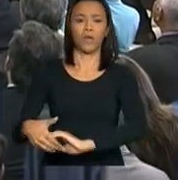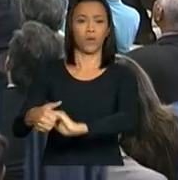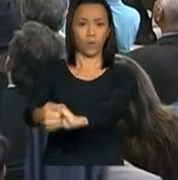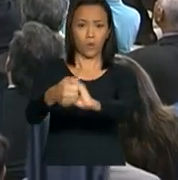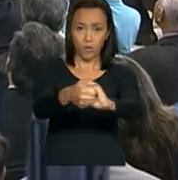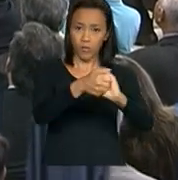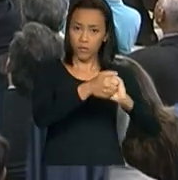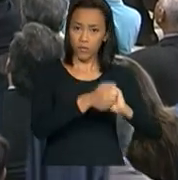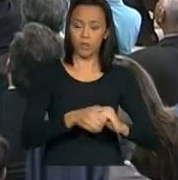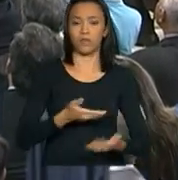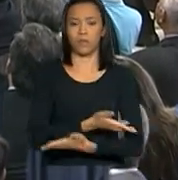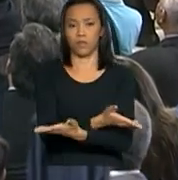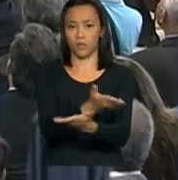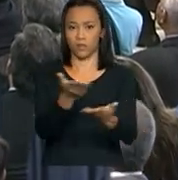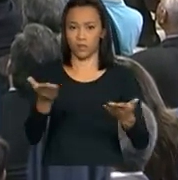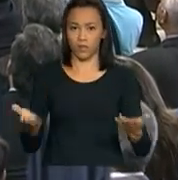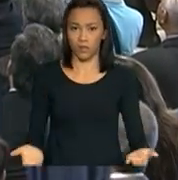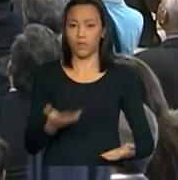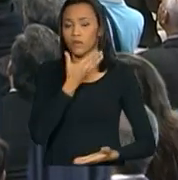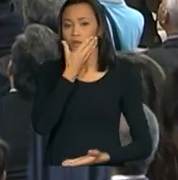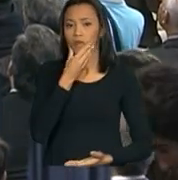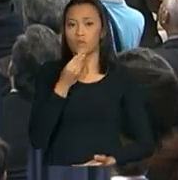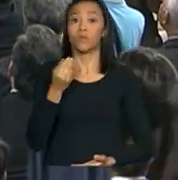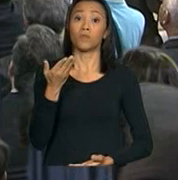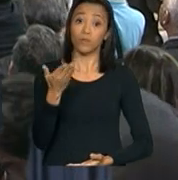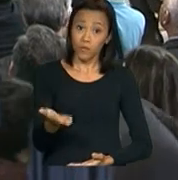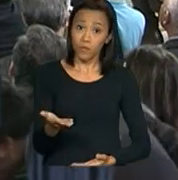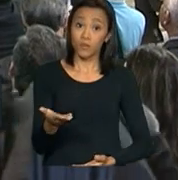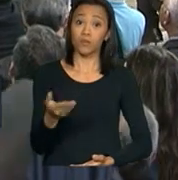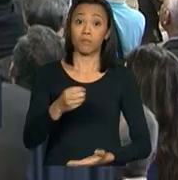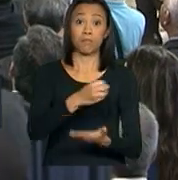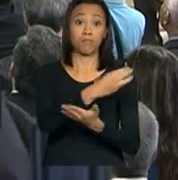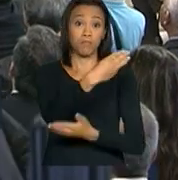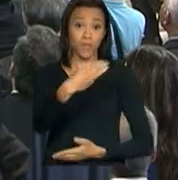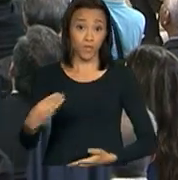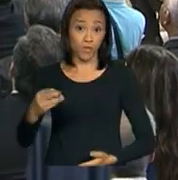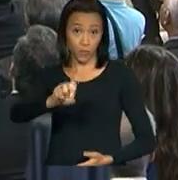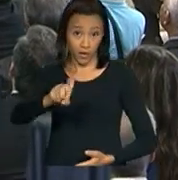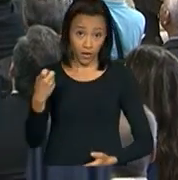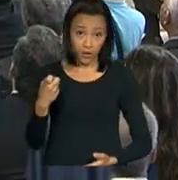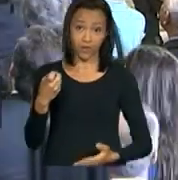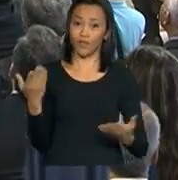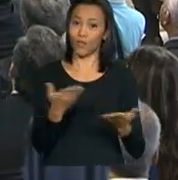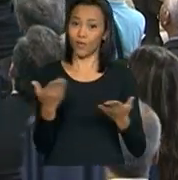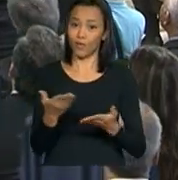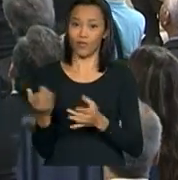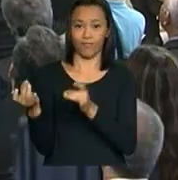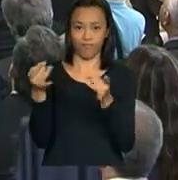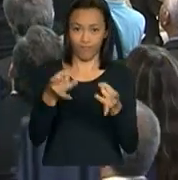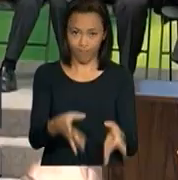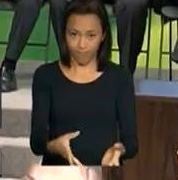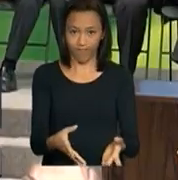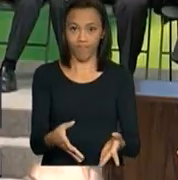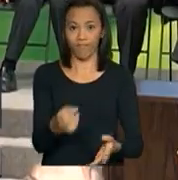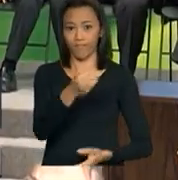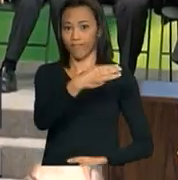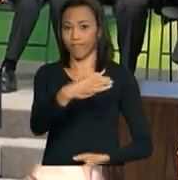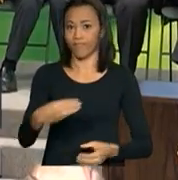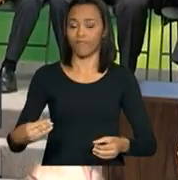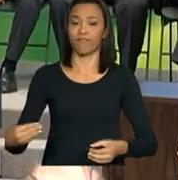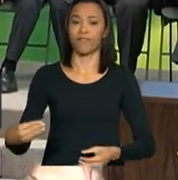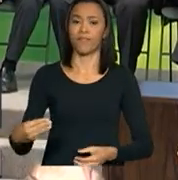senhores ministros que deram a sua contribuição e que hoje nos abandonam meu querido